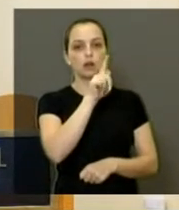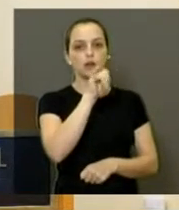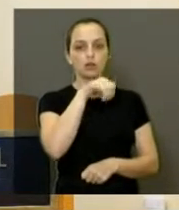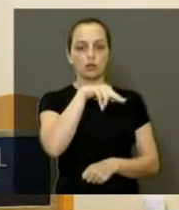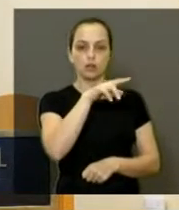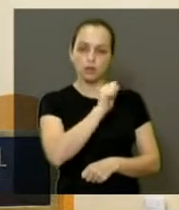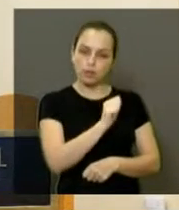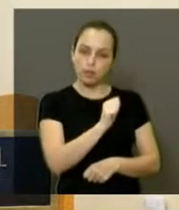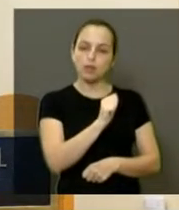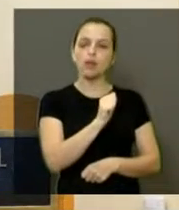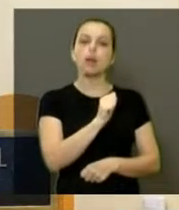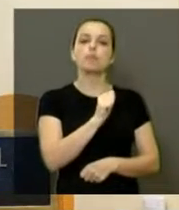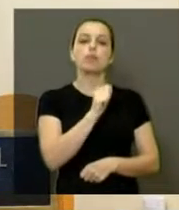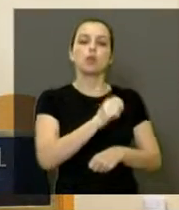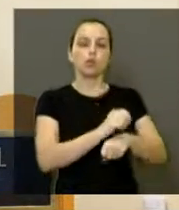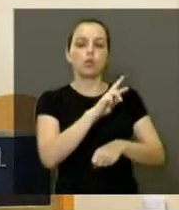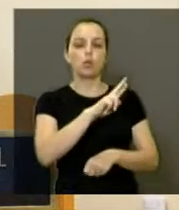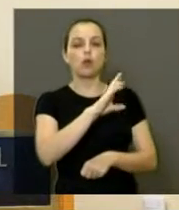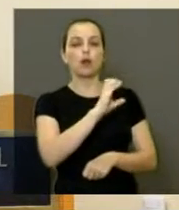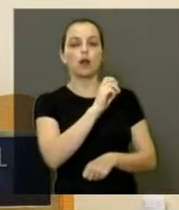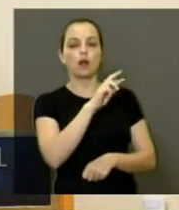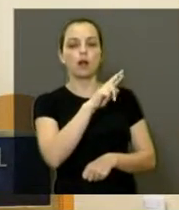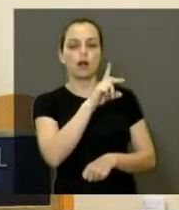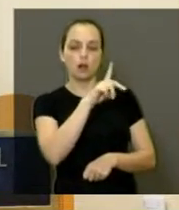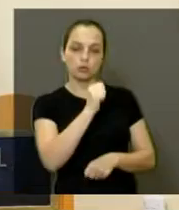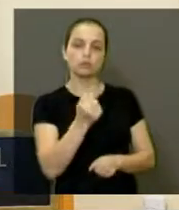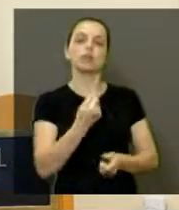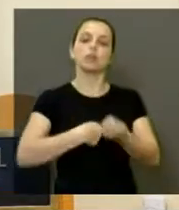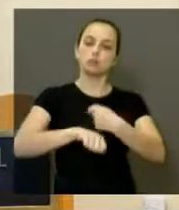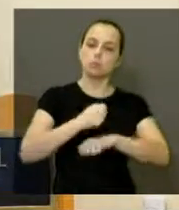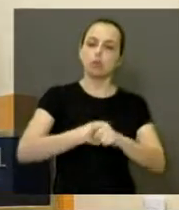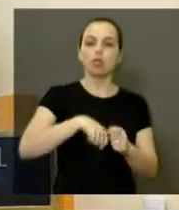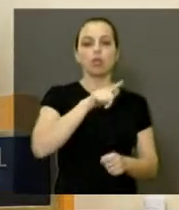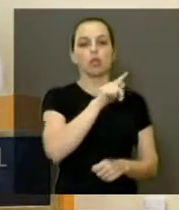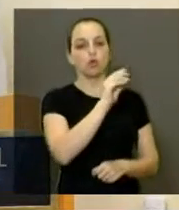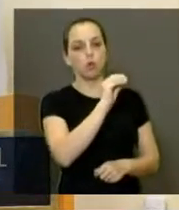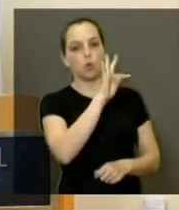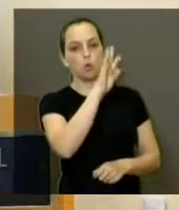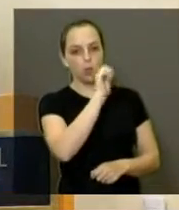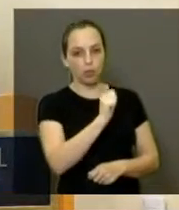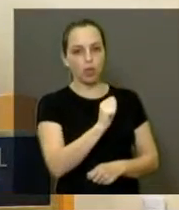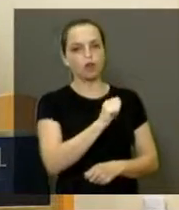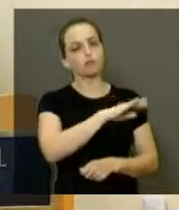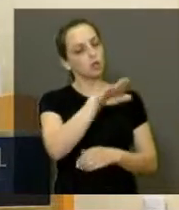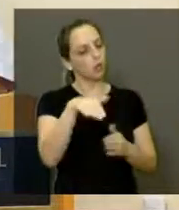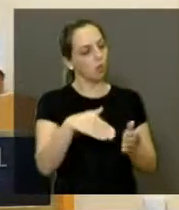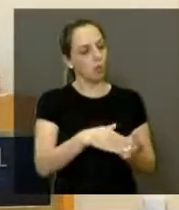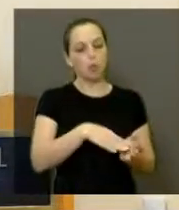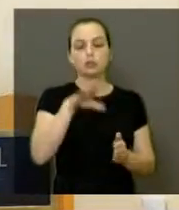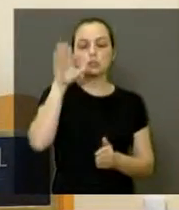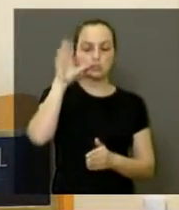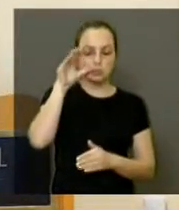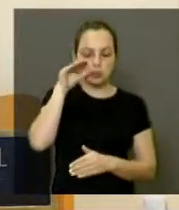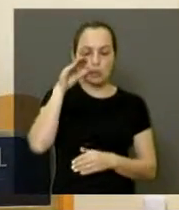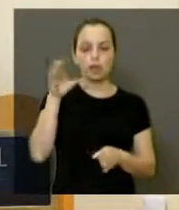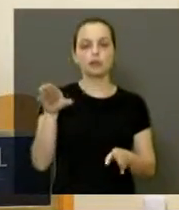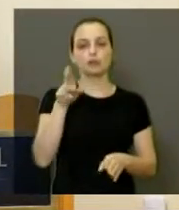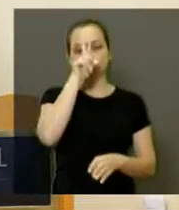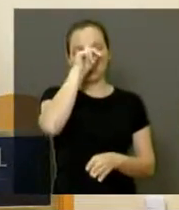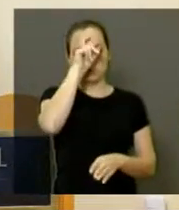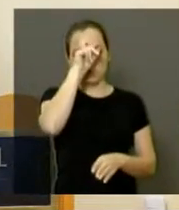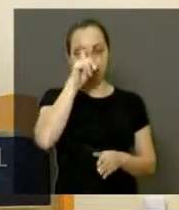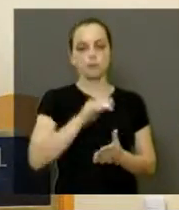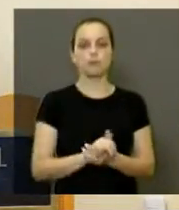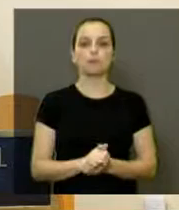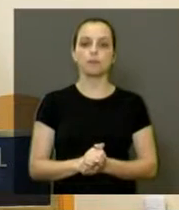doutor Carlos Fernando, no pessoal da administração da Gota, na Camila, na Rose e principalmente em todos os funcionários. Como